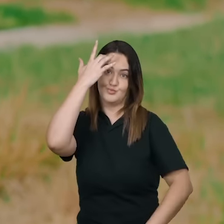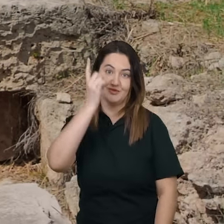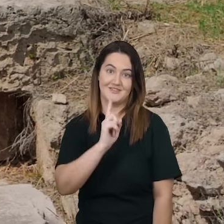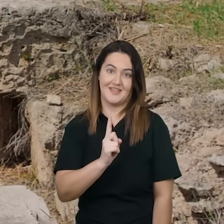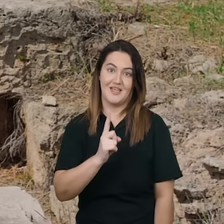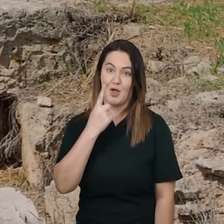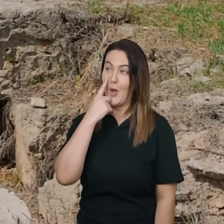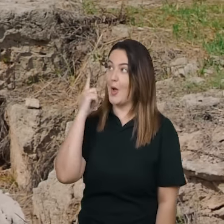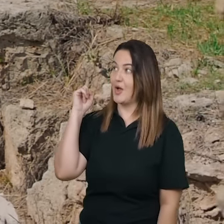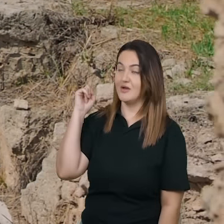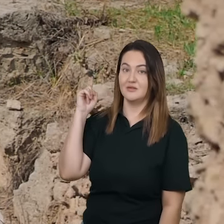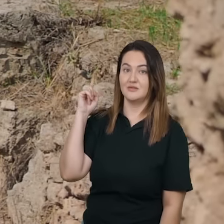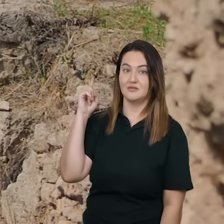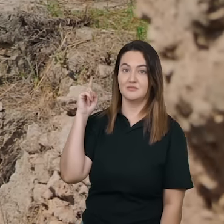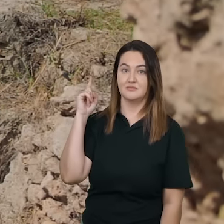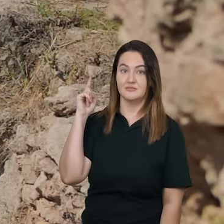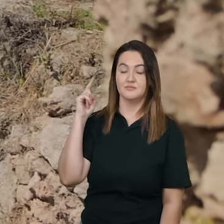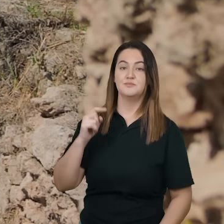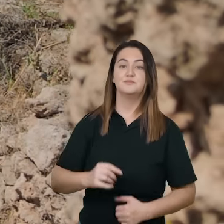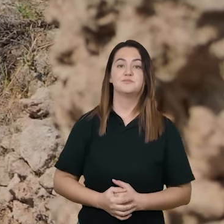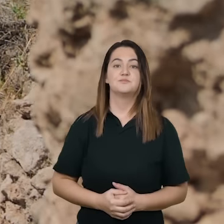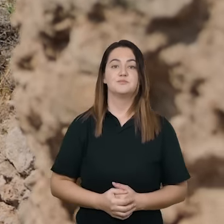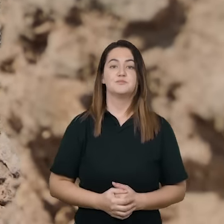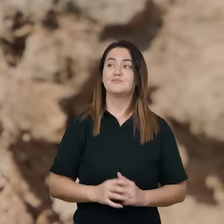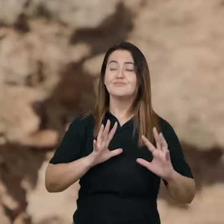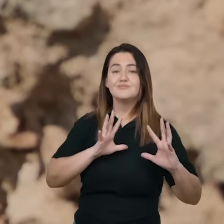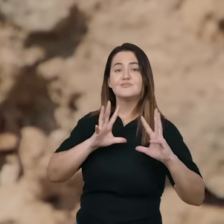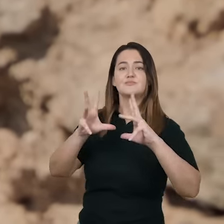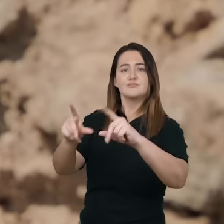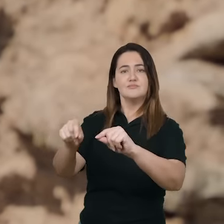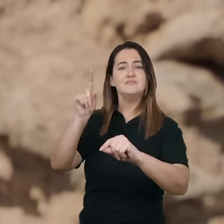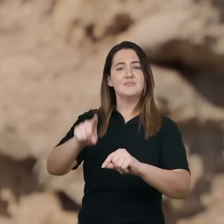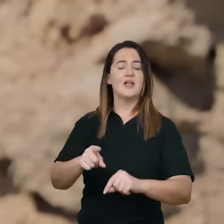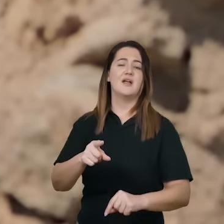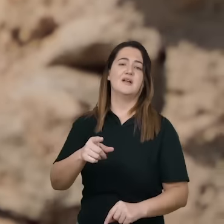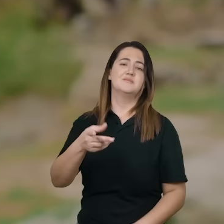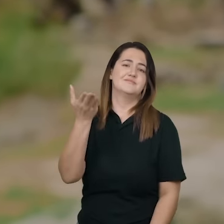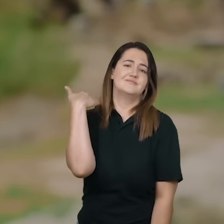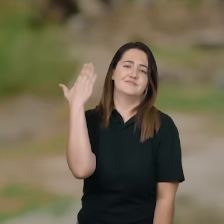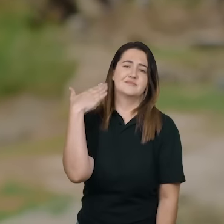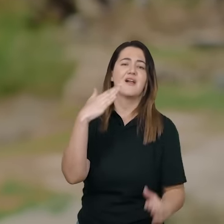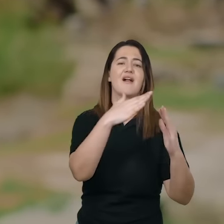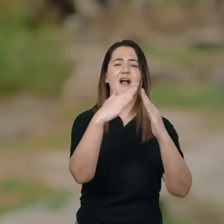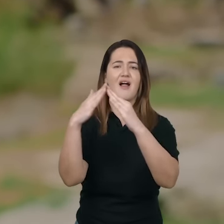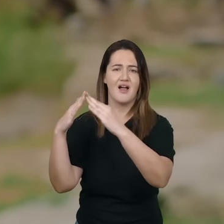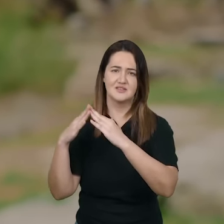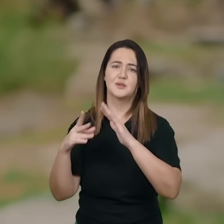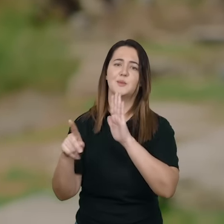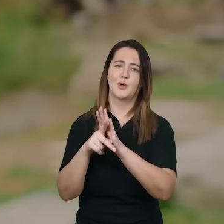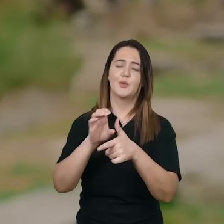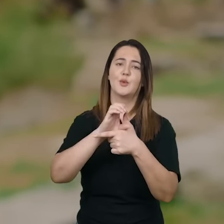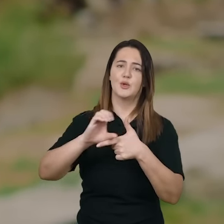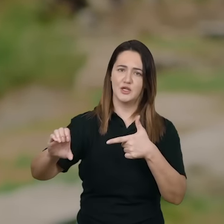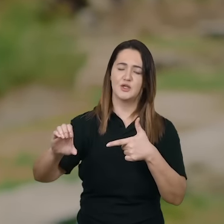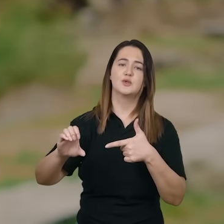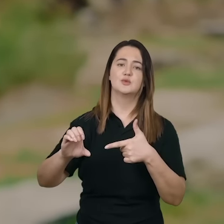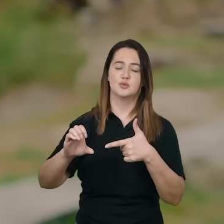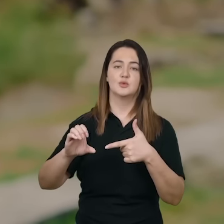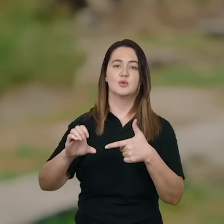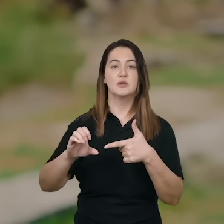Essas ruínas que vocês estão vendo aqui são todas ruínas de antigas casas da cidade de Corinto. Se de imaginar